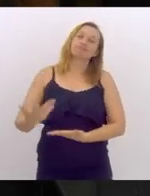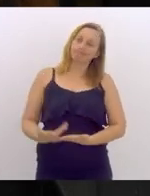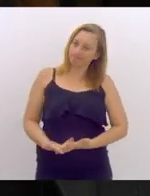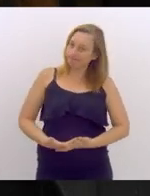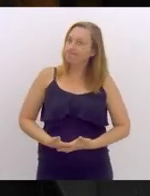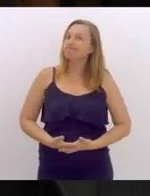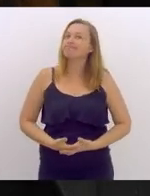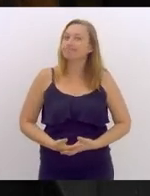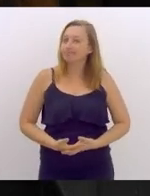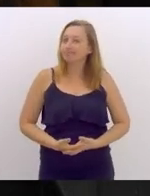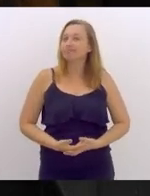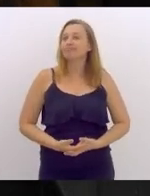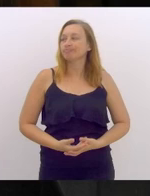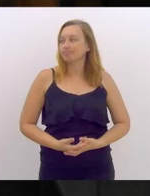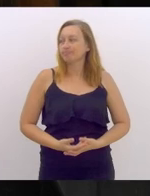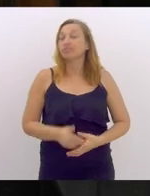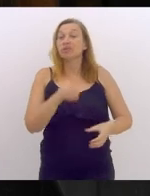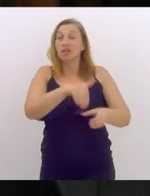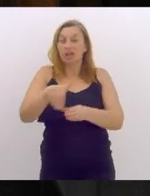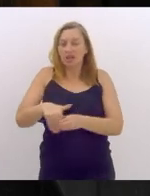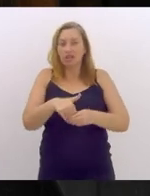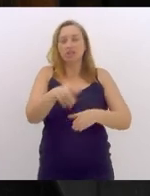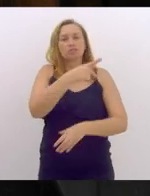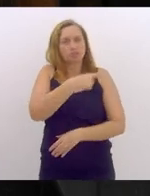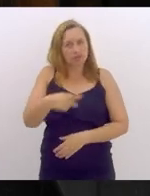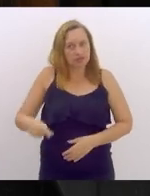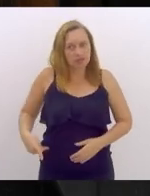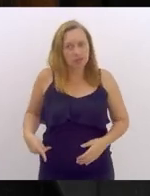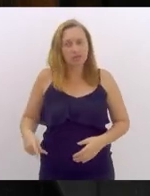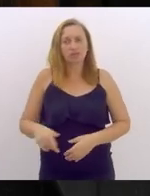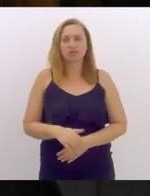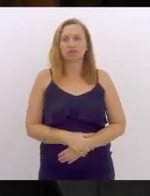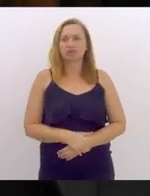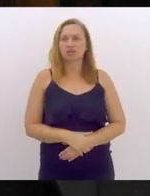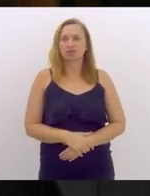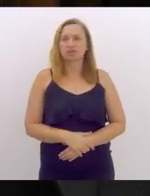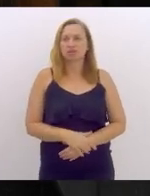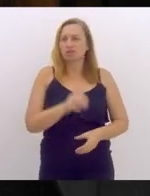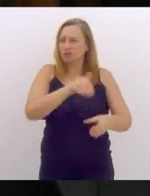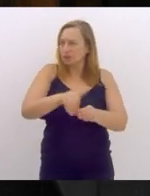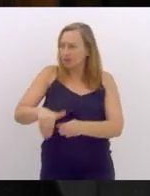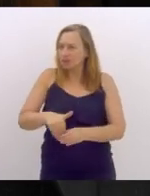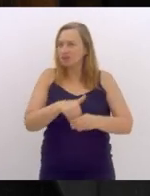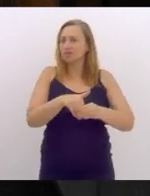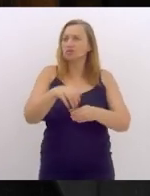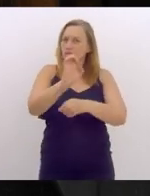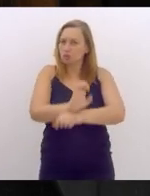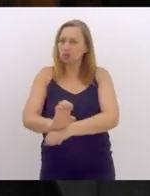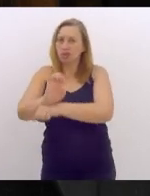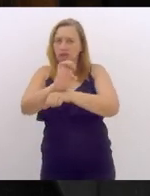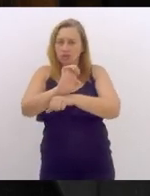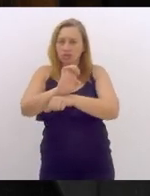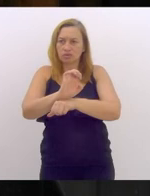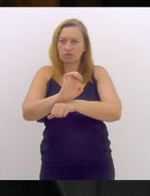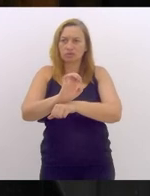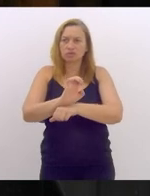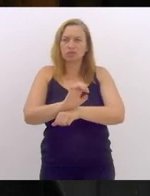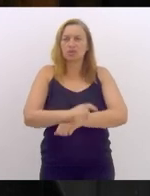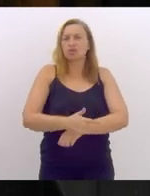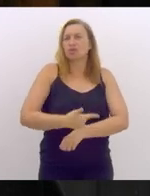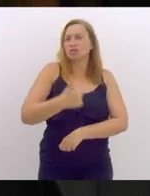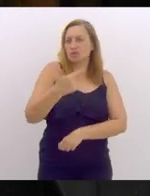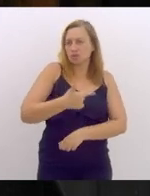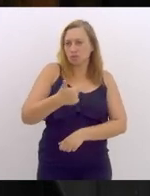2014 eleições presidenciais eleições no estado segundo